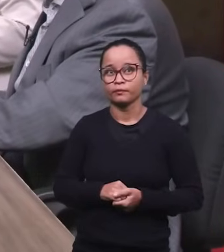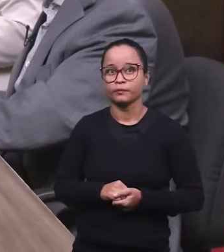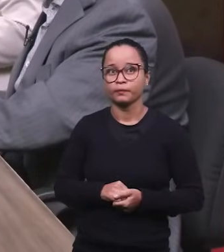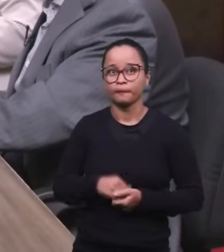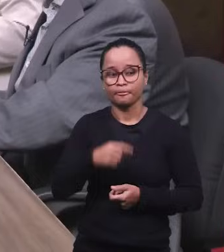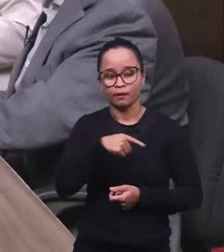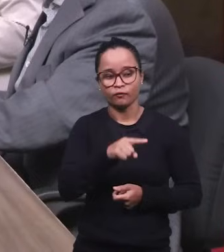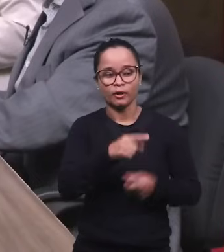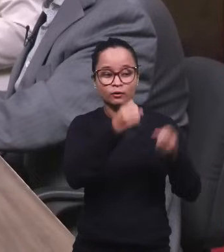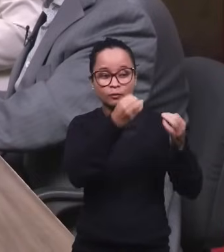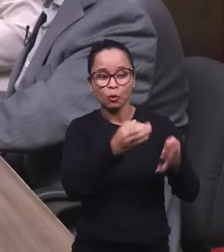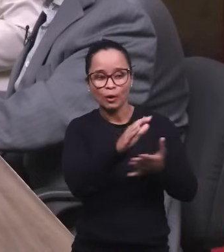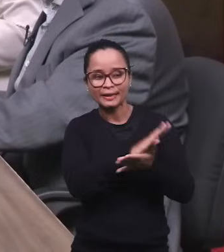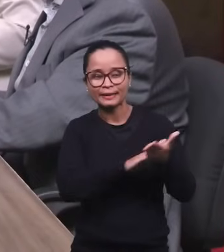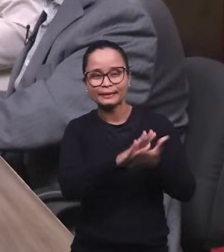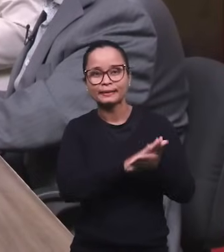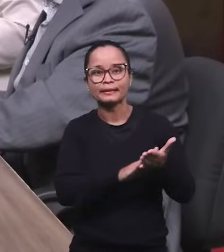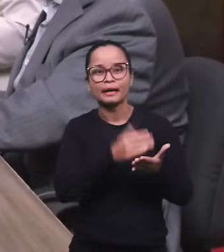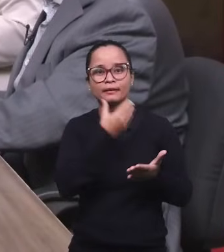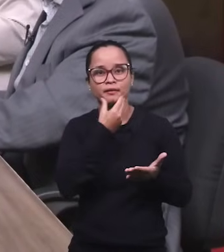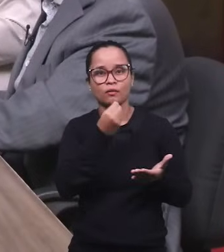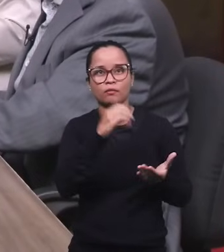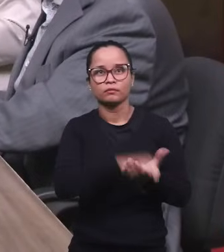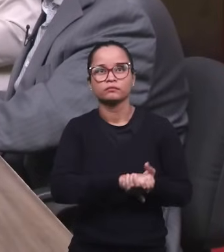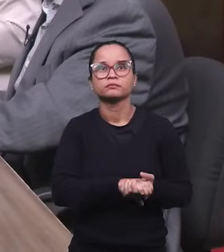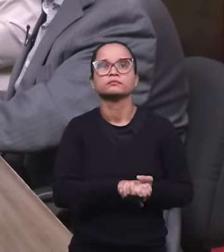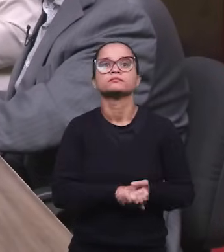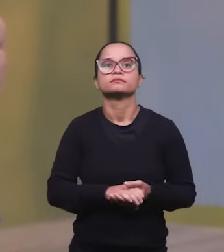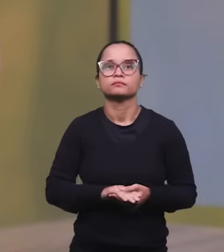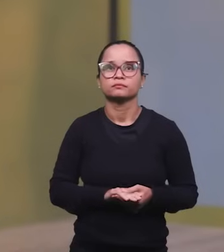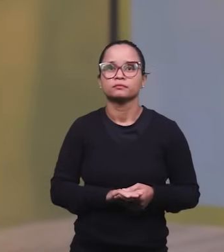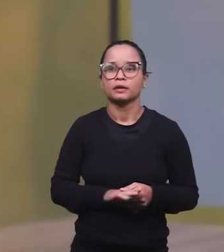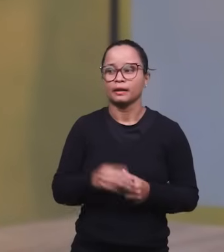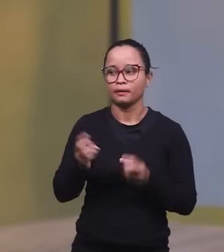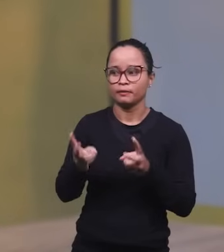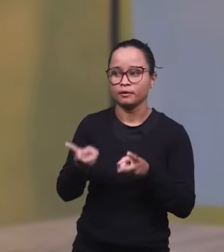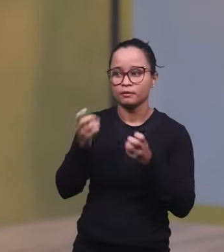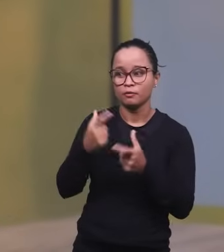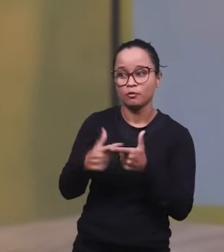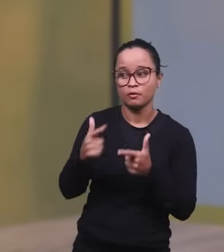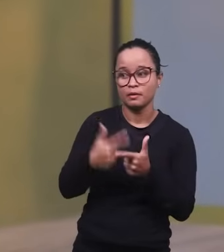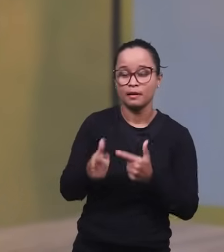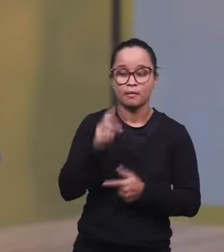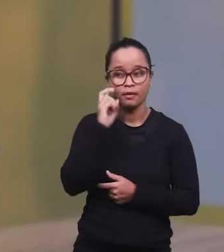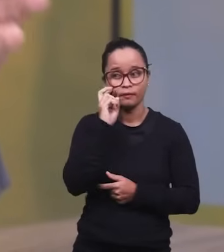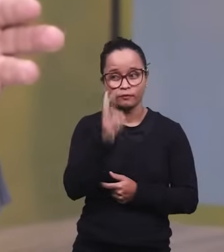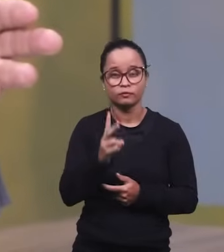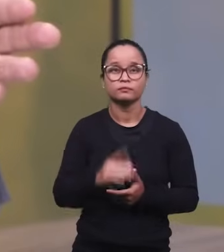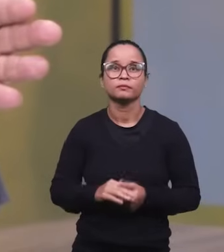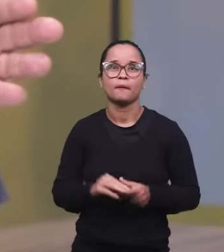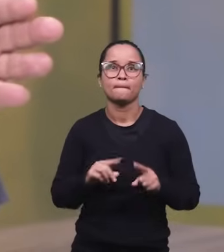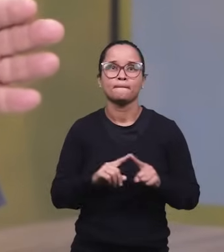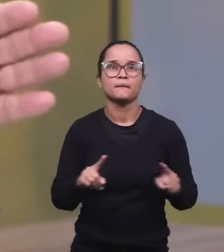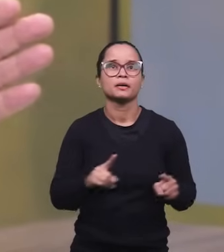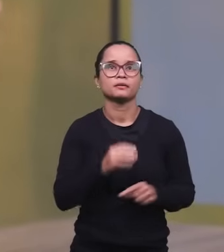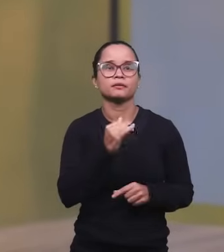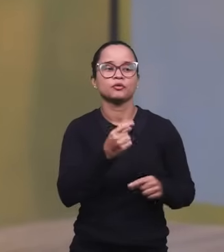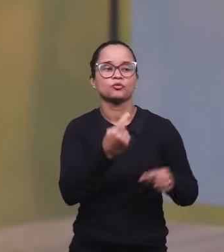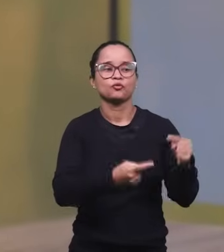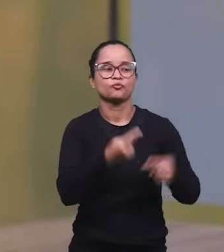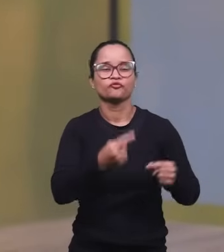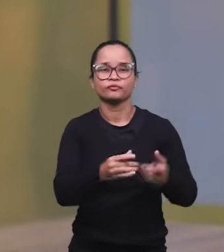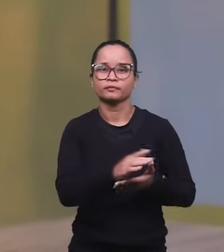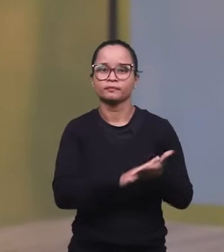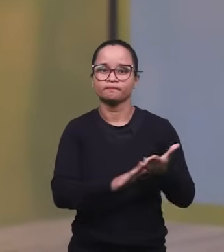não declarou nada ao seu marido. Então, identificou o problema, ela viu a situação, mas ela não